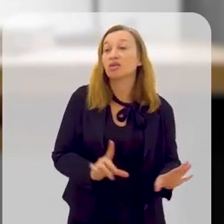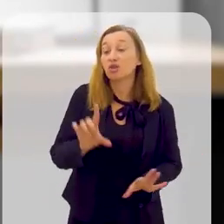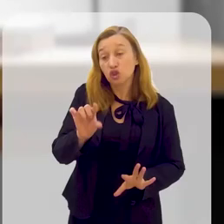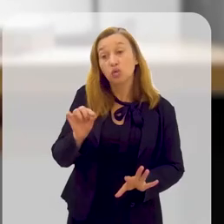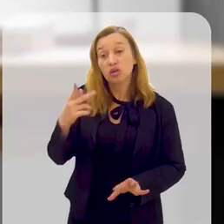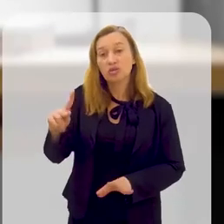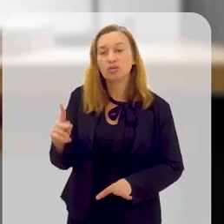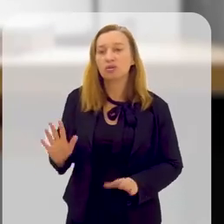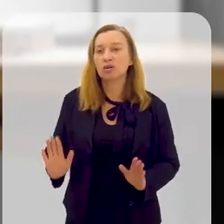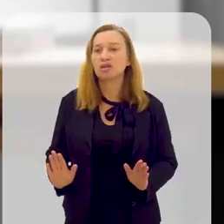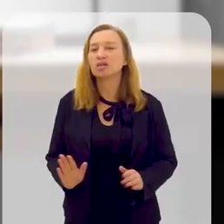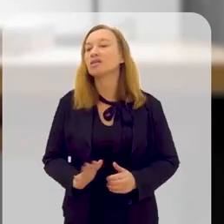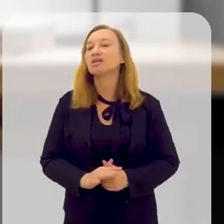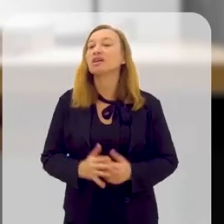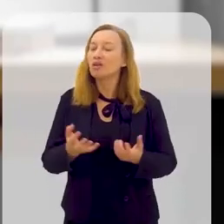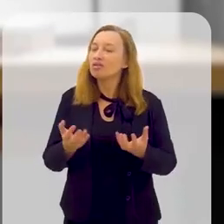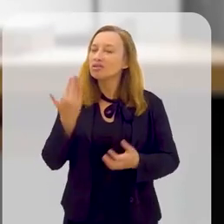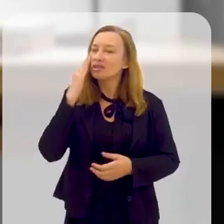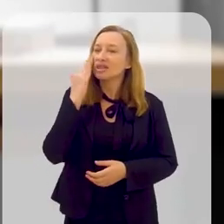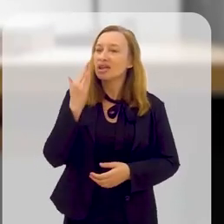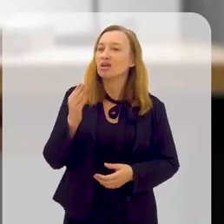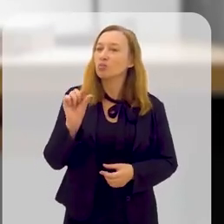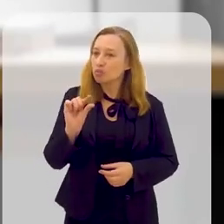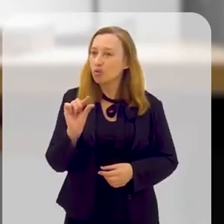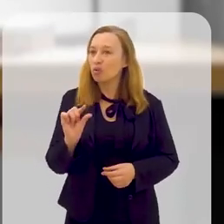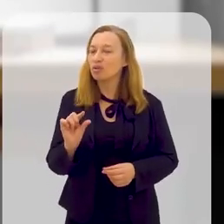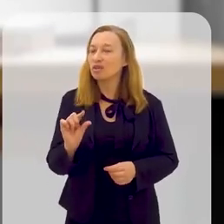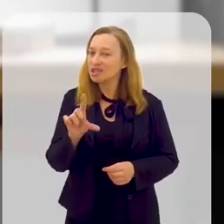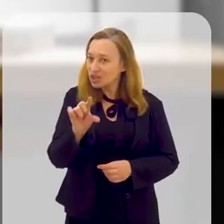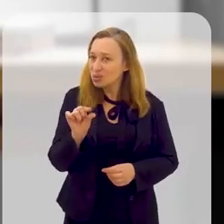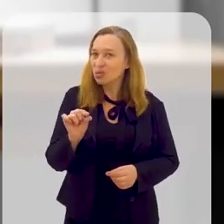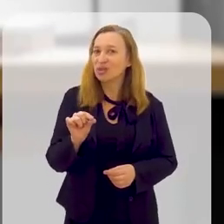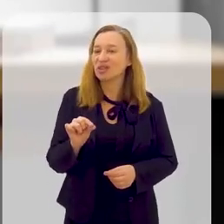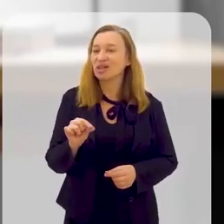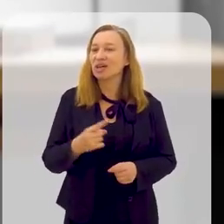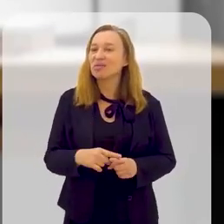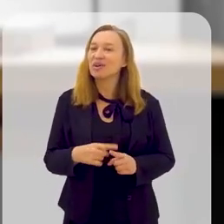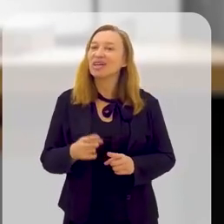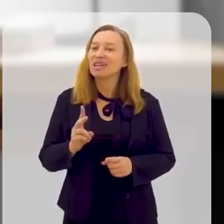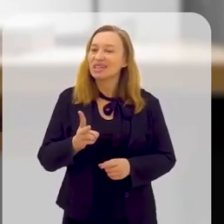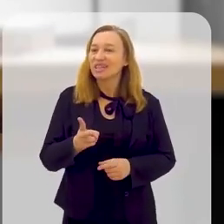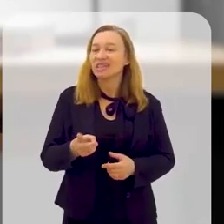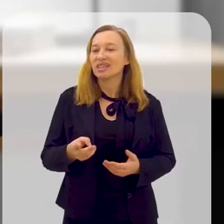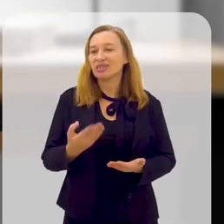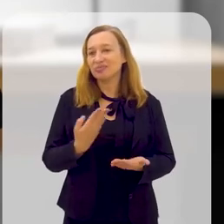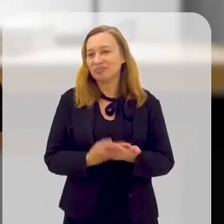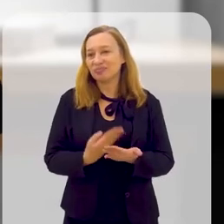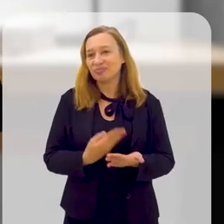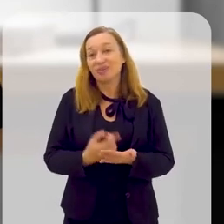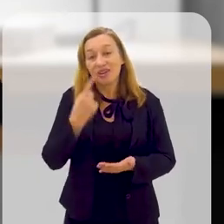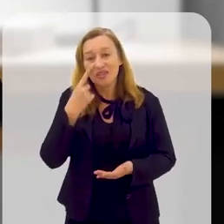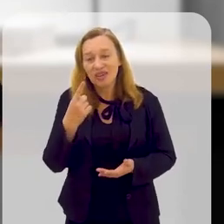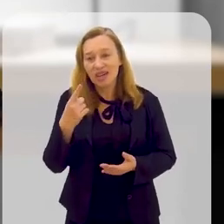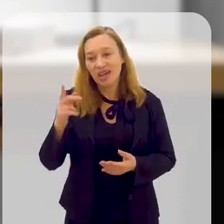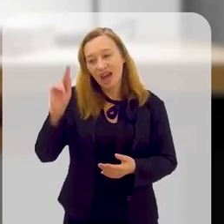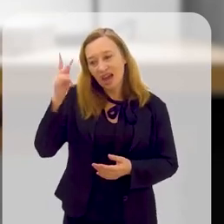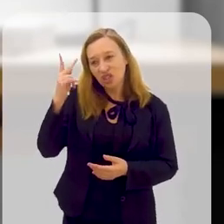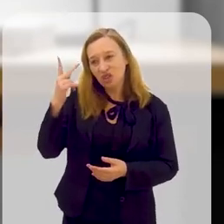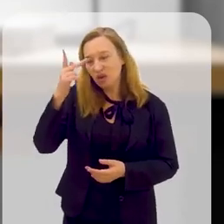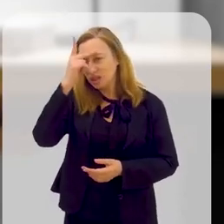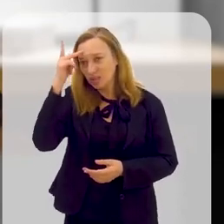foi uma escolha sua e eu queria entender um pouco essas escolha porque a gente sempre que estuda